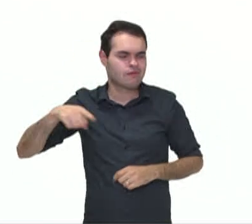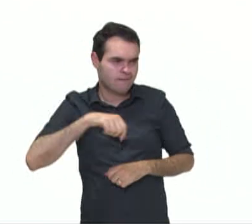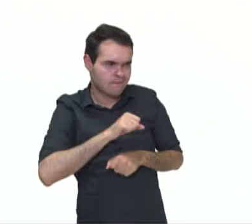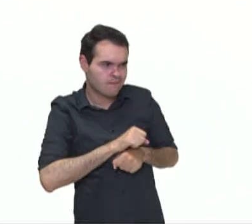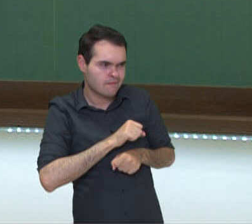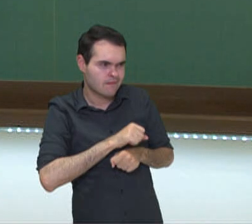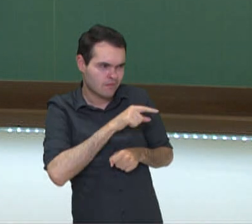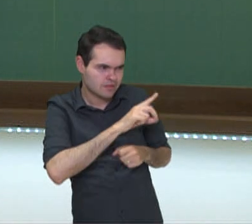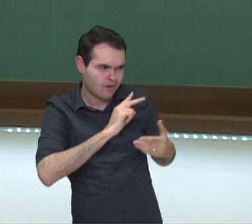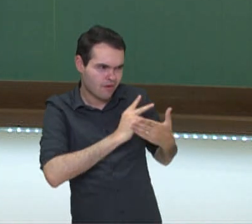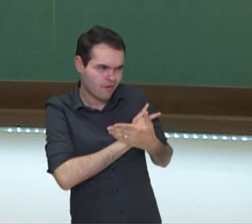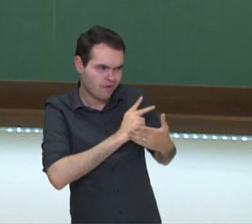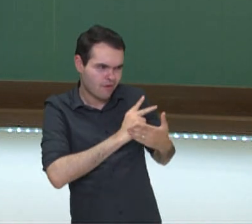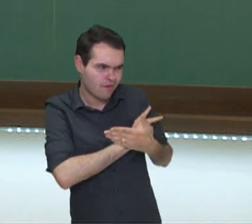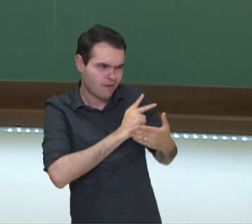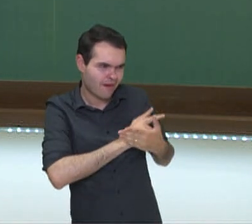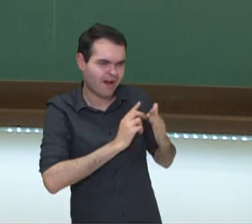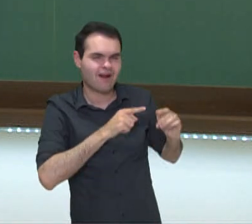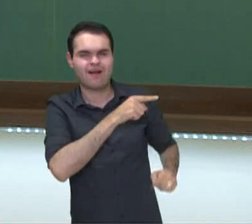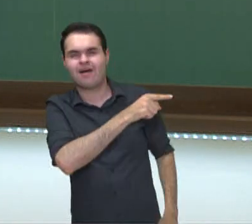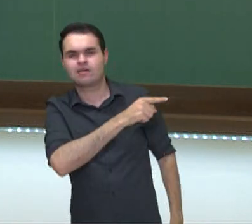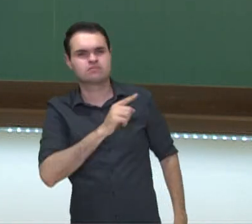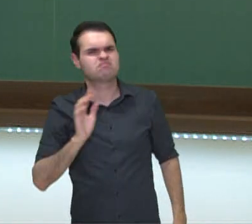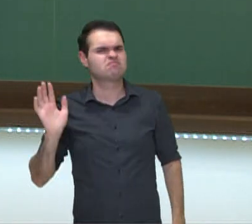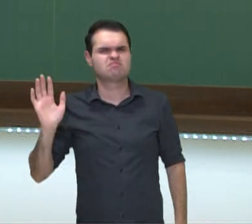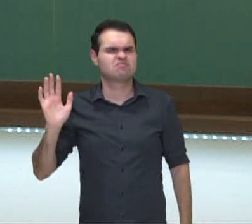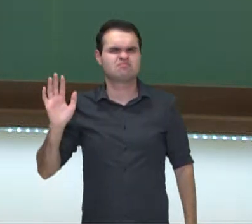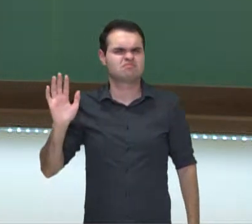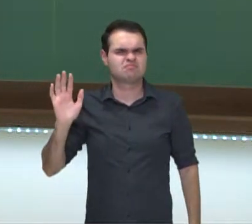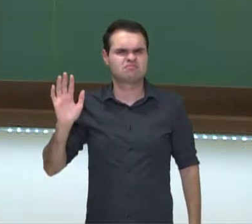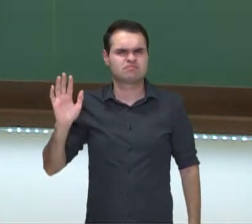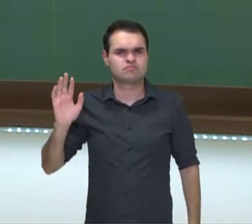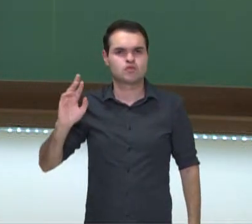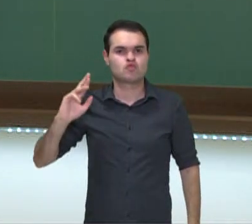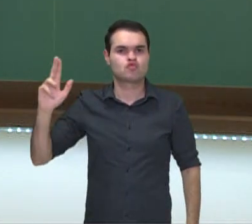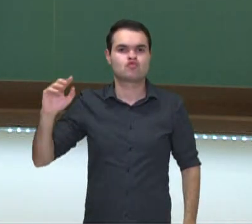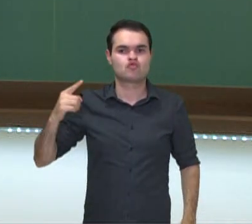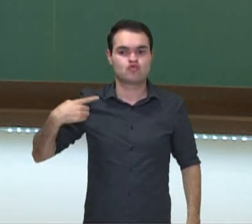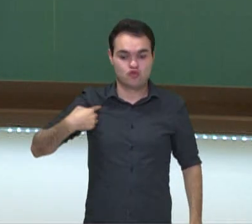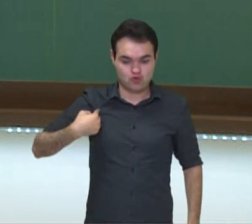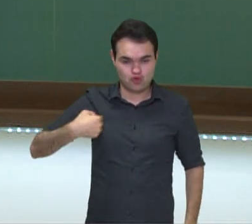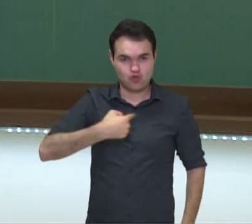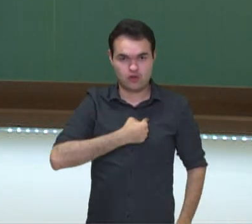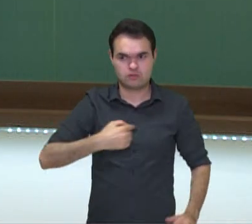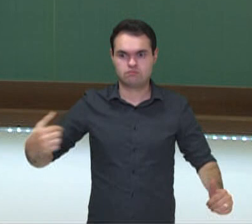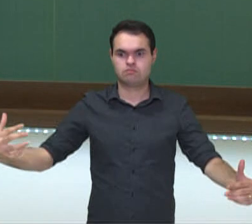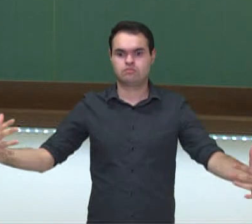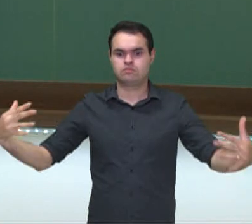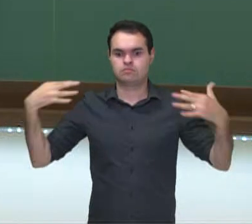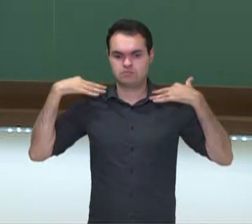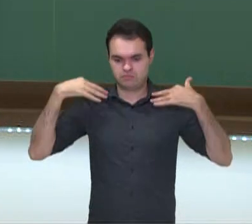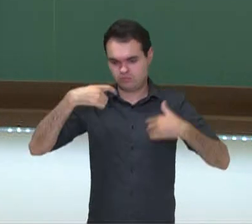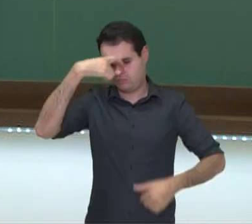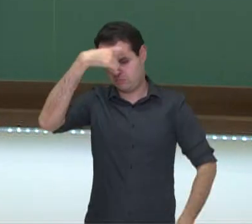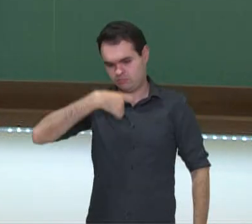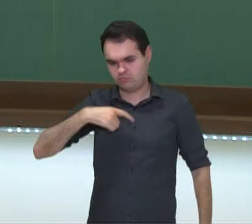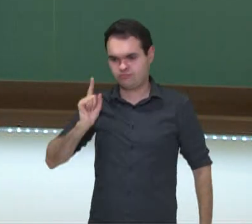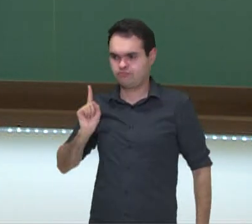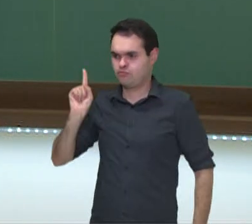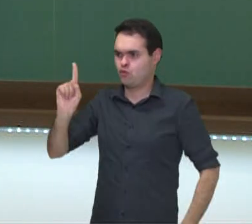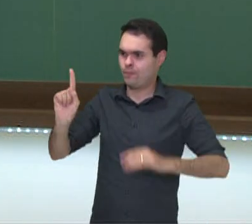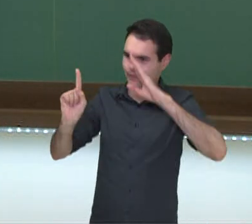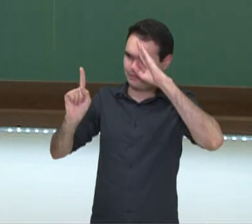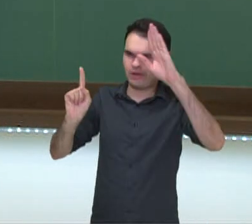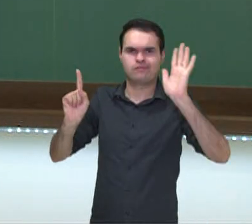seus equívocos, tá? Então, é essa ideia, nós não somos o centro das atenções o tempo inteiro. Então, nós podemos agir